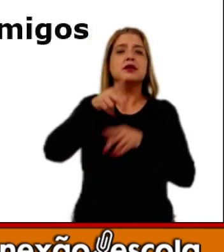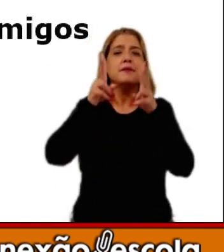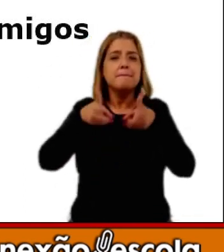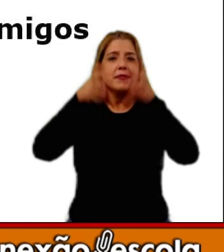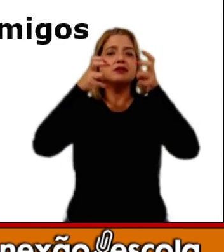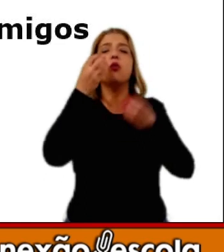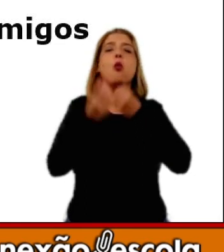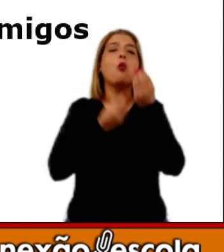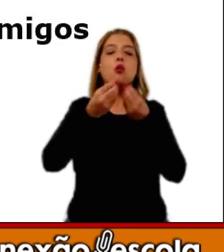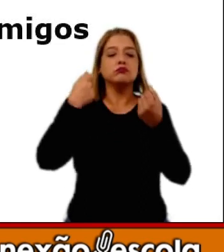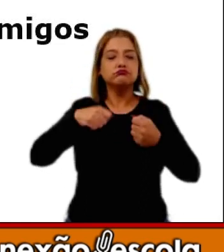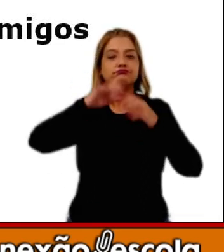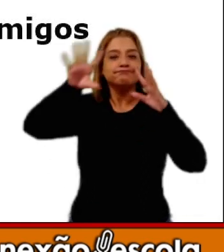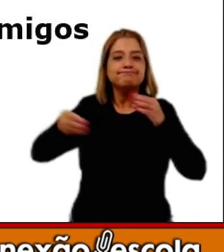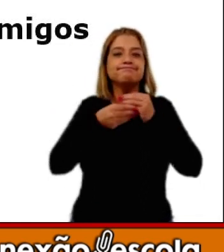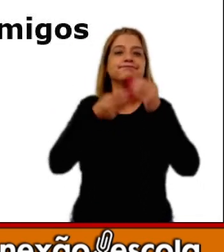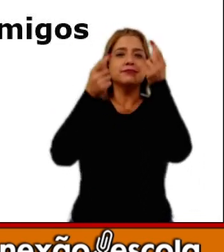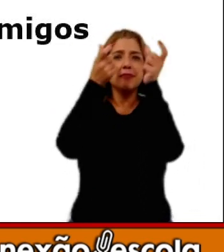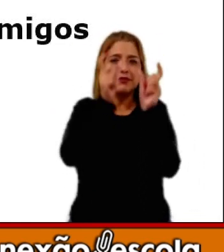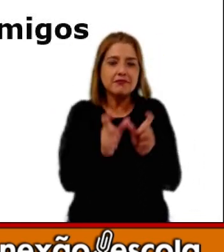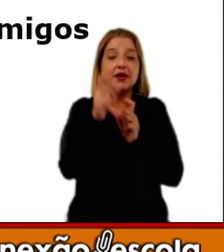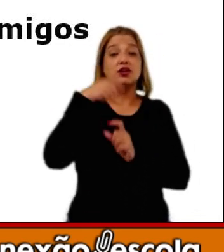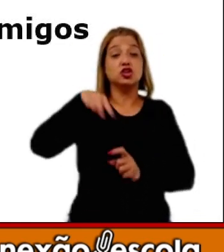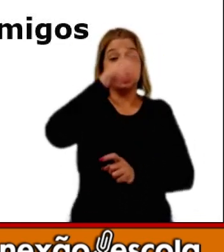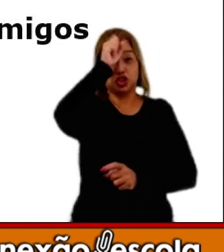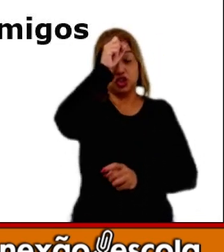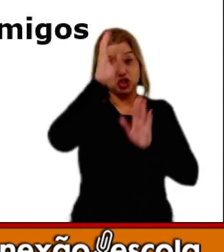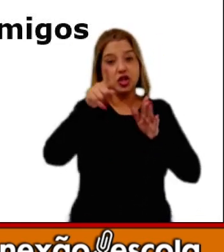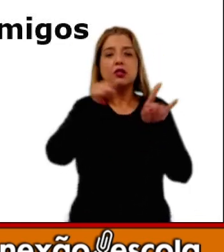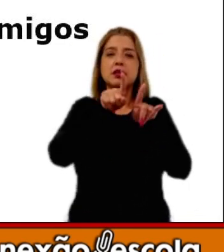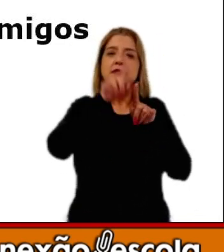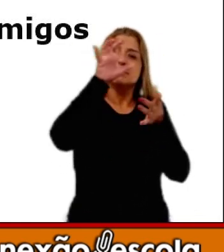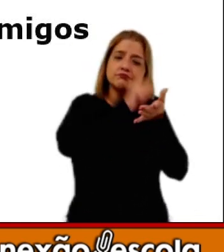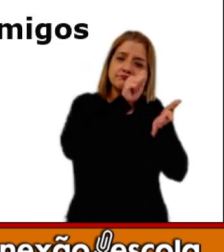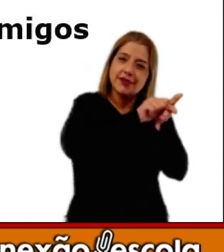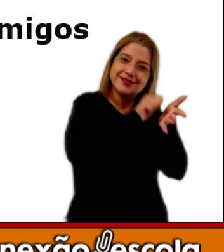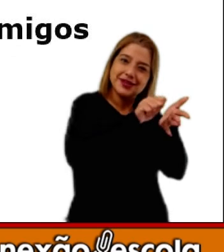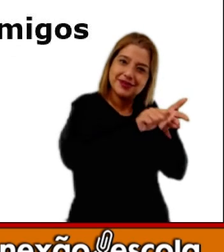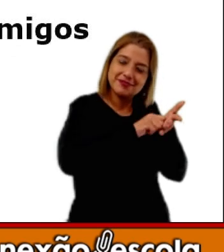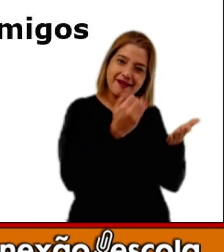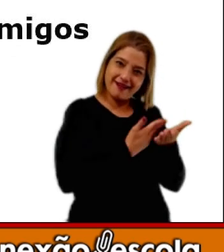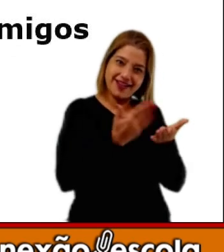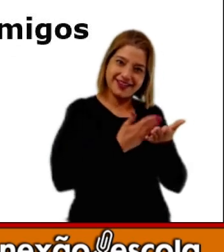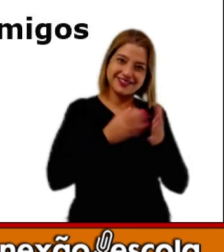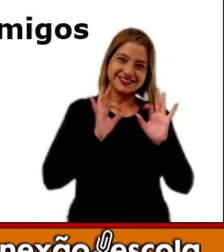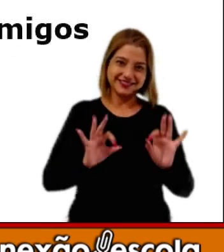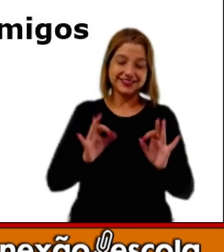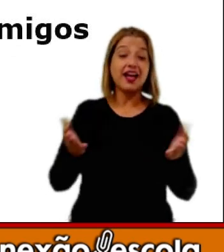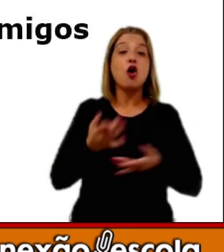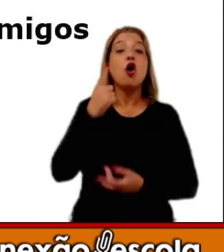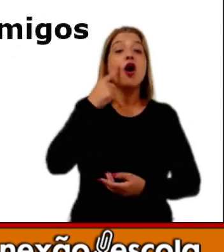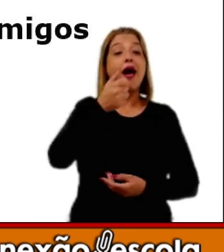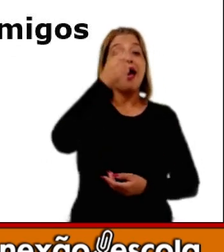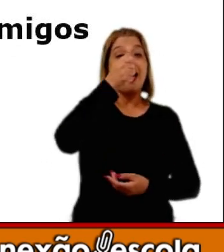Quais são os conectivos que nós temos estudados e para você também fazer anotações aí no seu caderno certo então nós temos aí